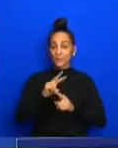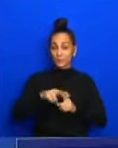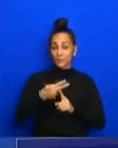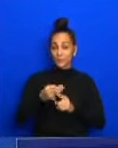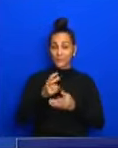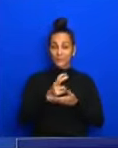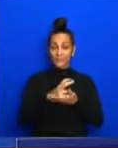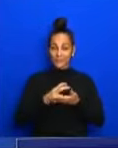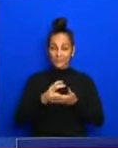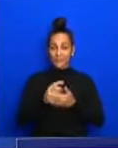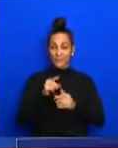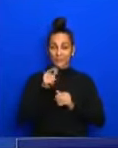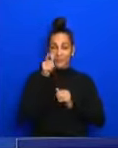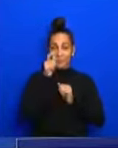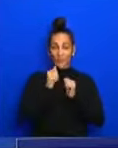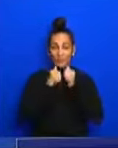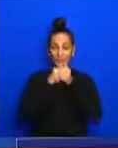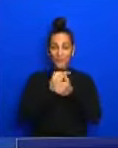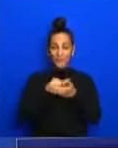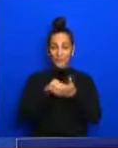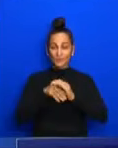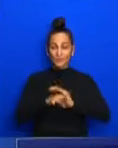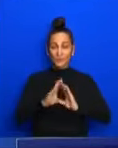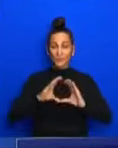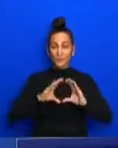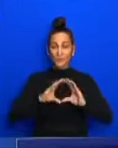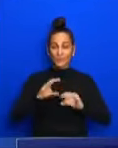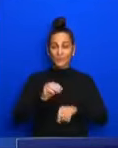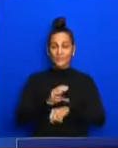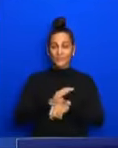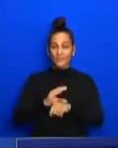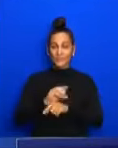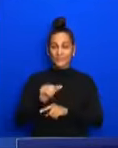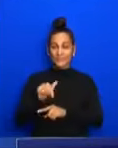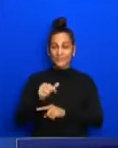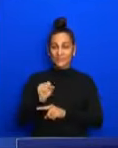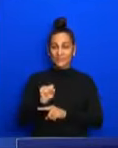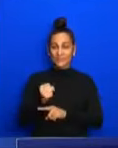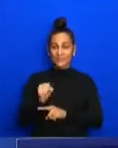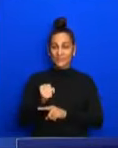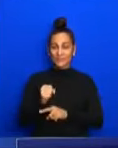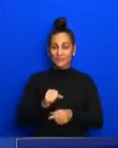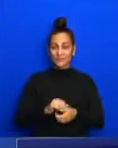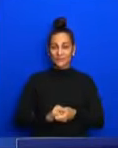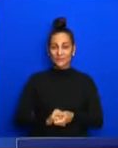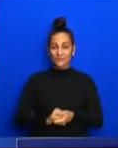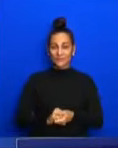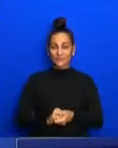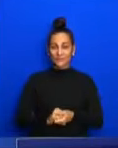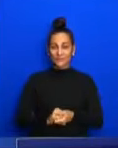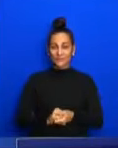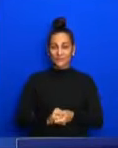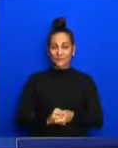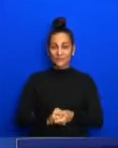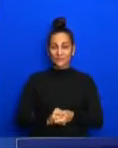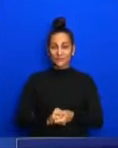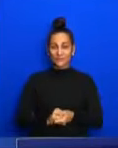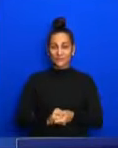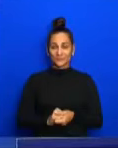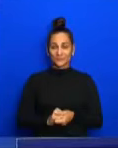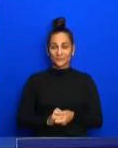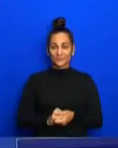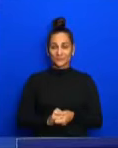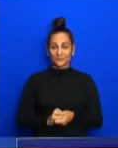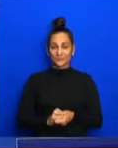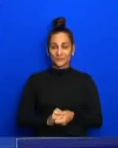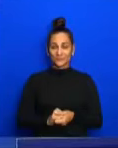dupla cena, da quina, você conferindo Loto Mania, bola cinza 78. Cinza número